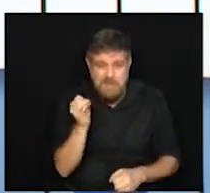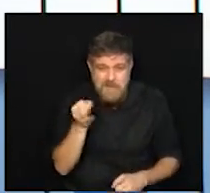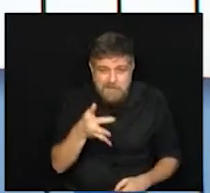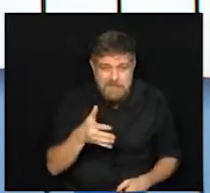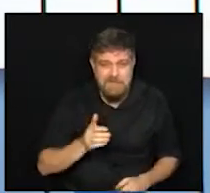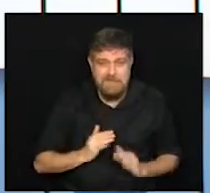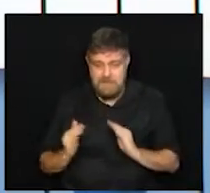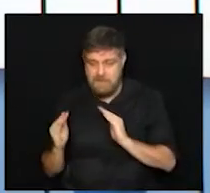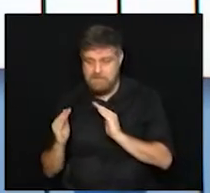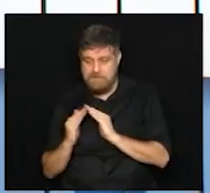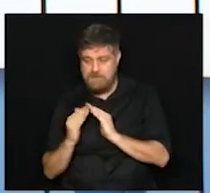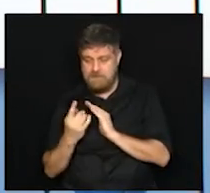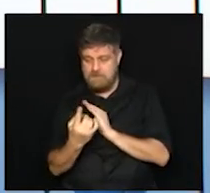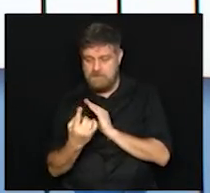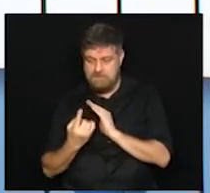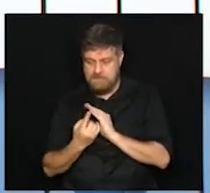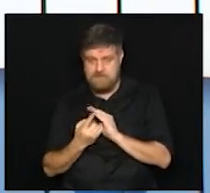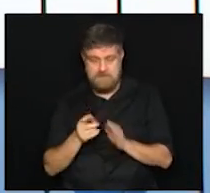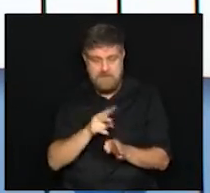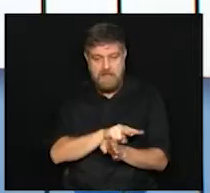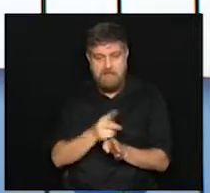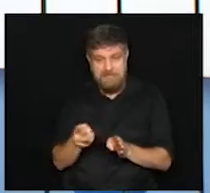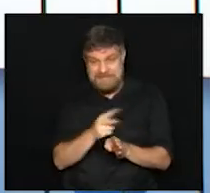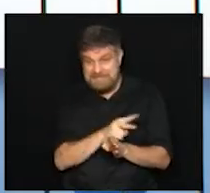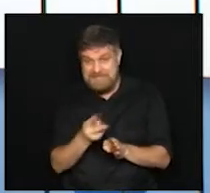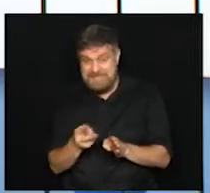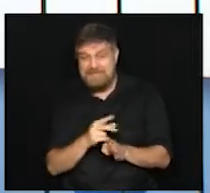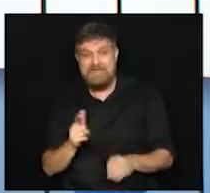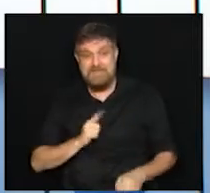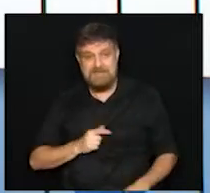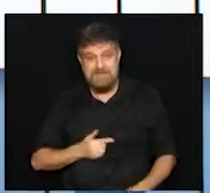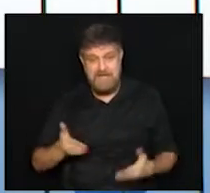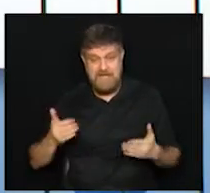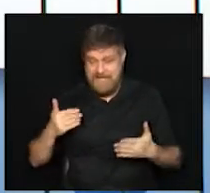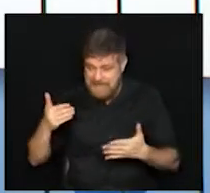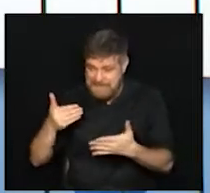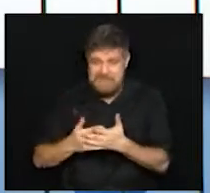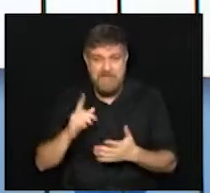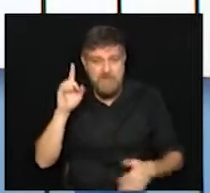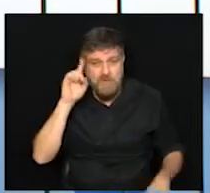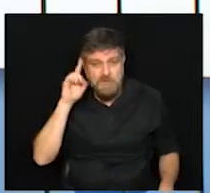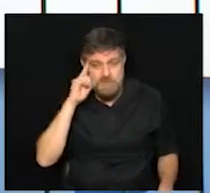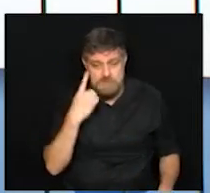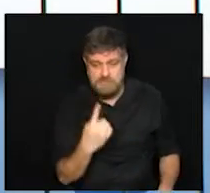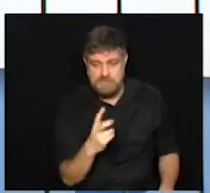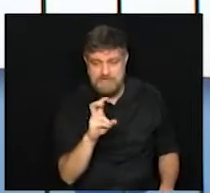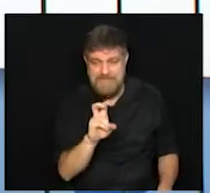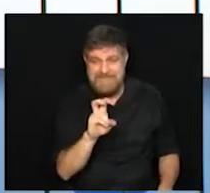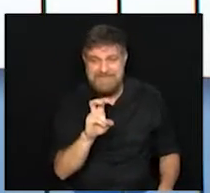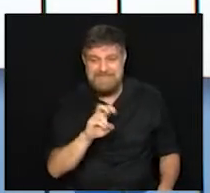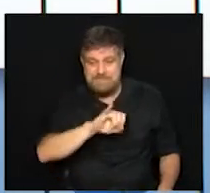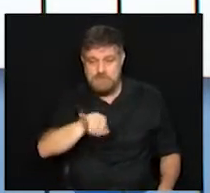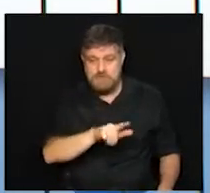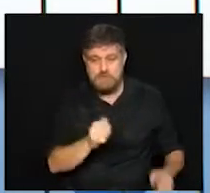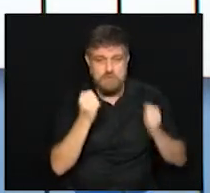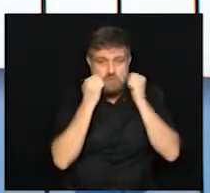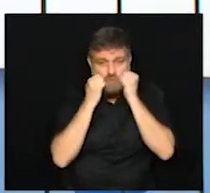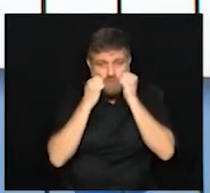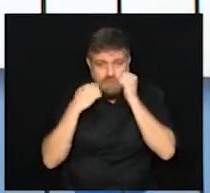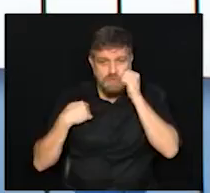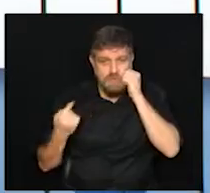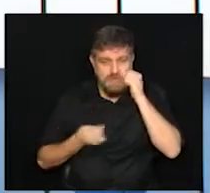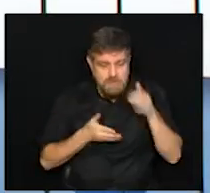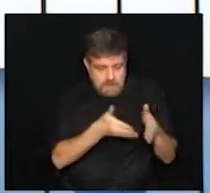a permanência na fase emergencial, que está prevista até o dia 15 de julho. Nós continuamos